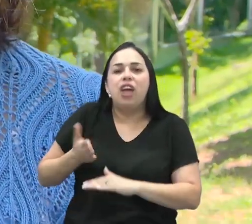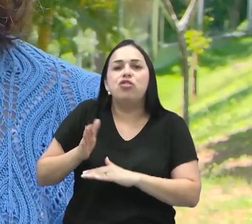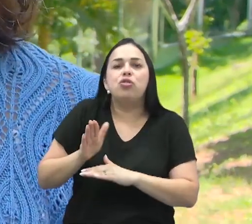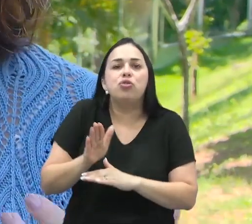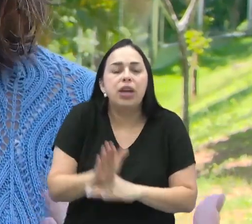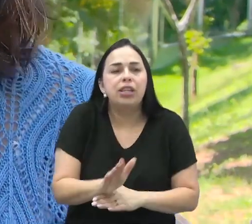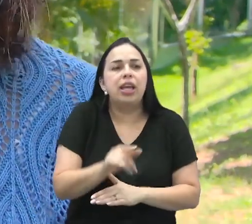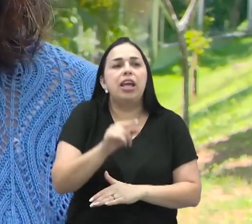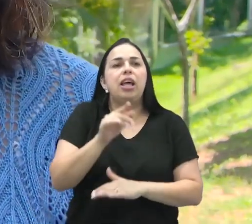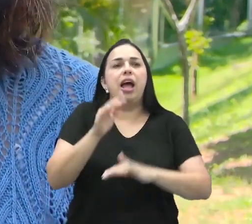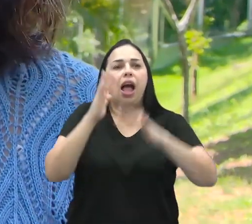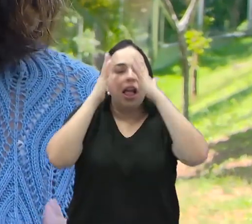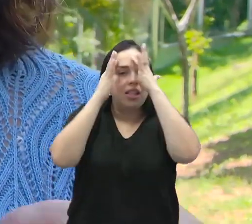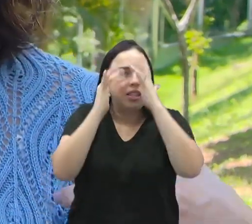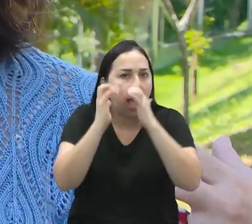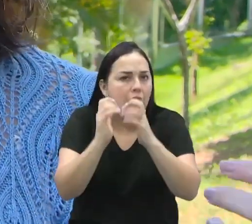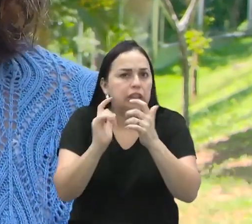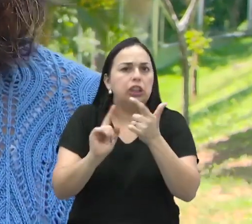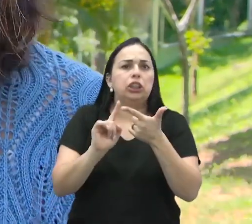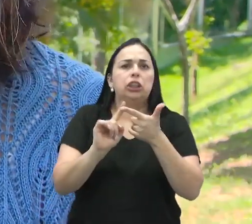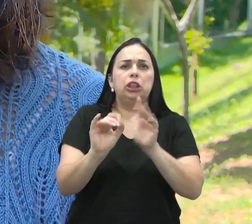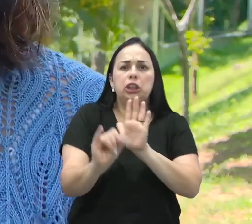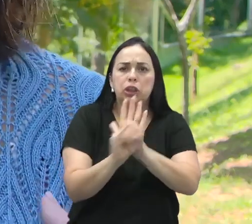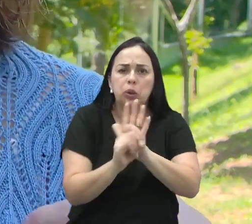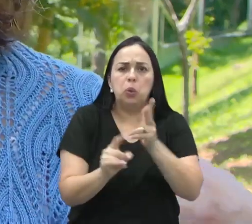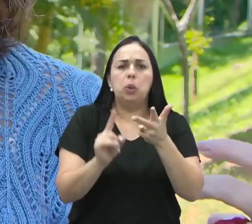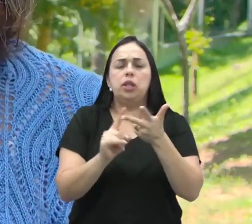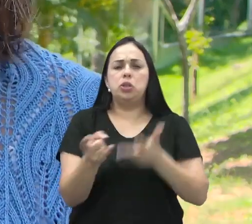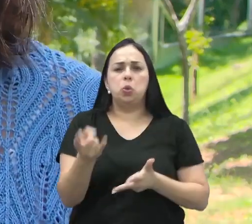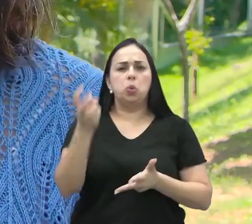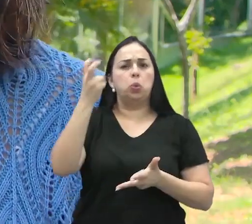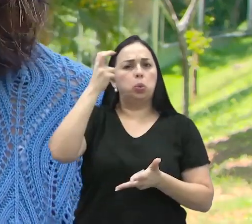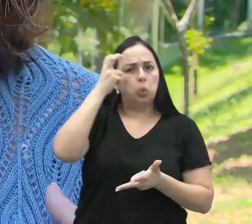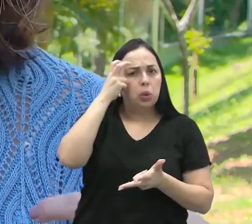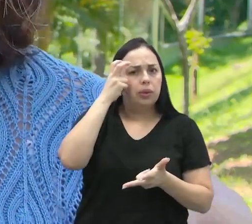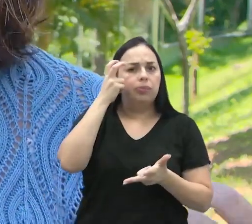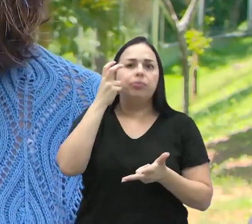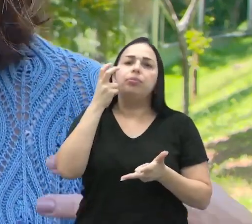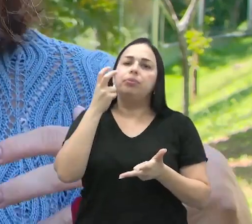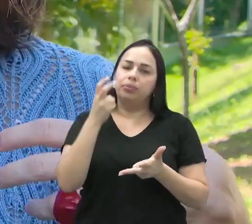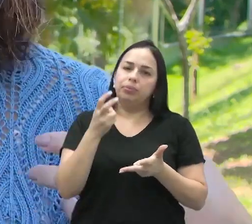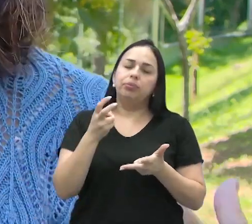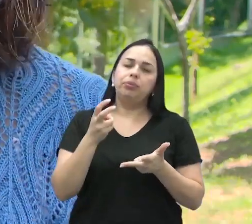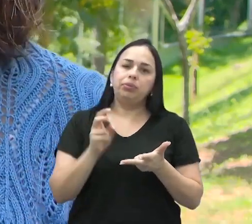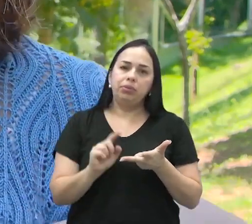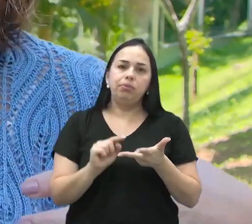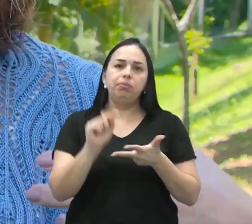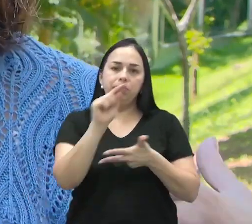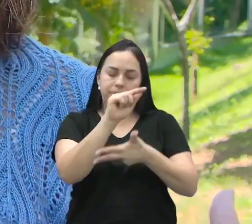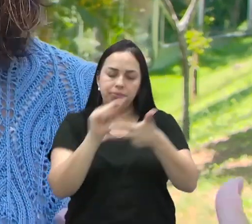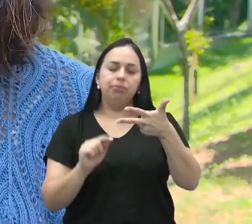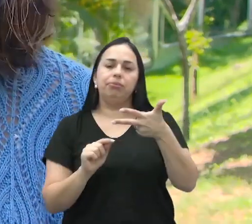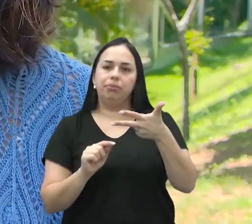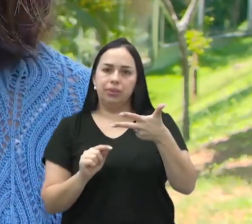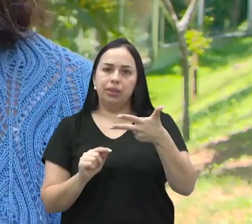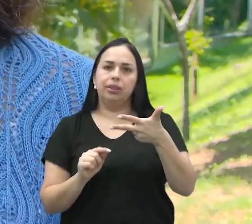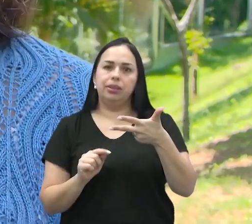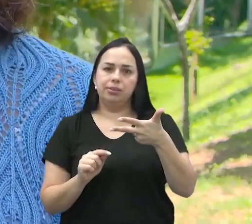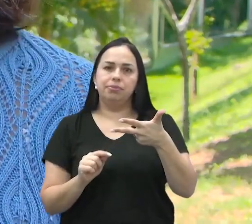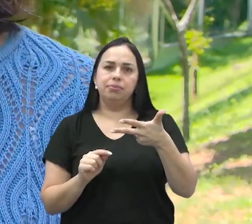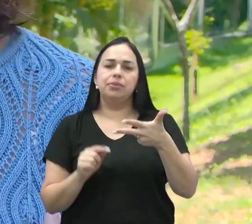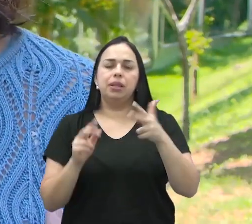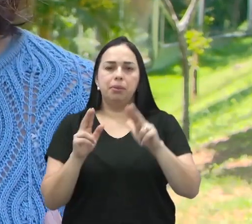toda uma formação de pensamento, de identidades, de cultura, né? Que vão